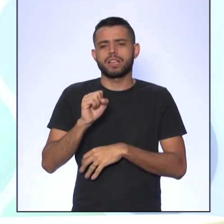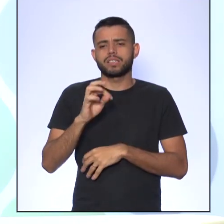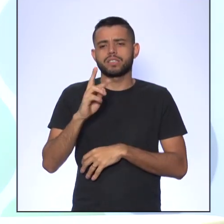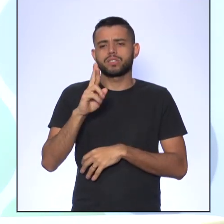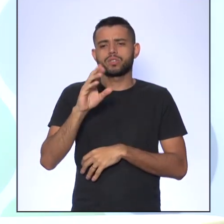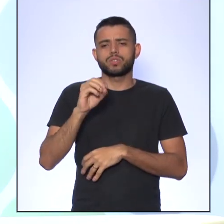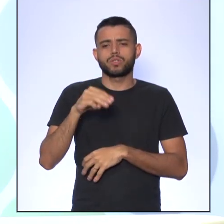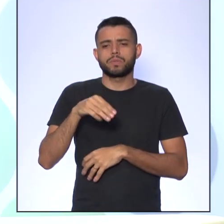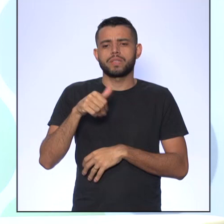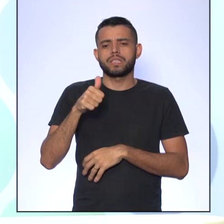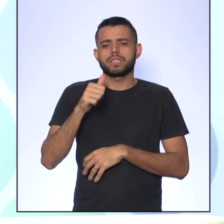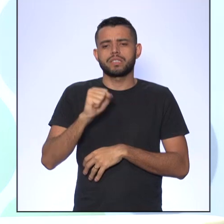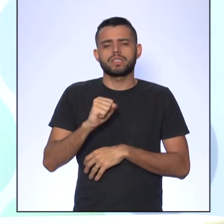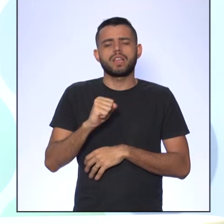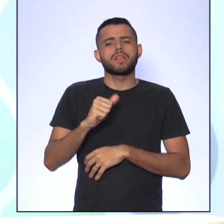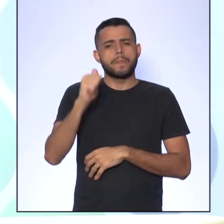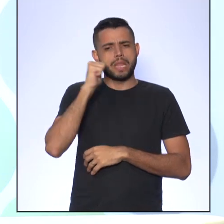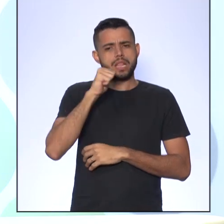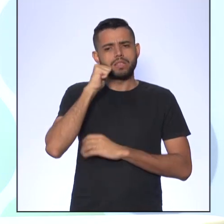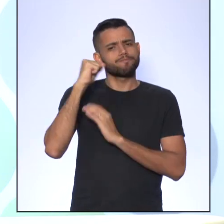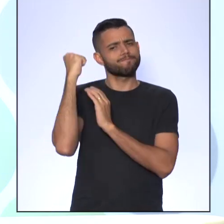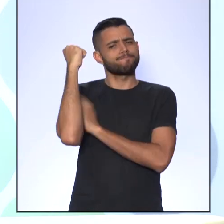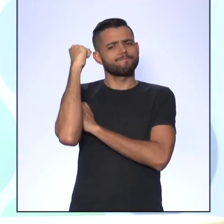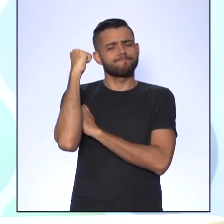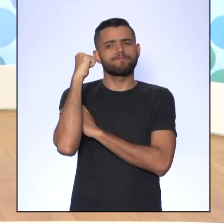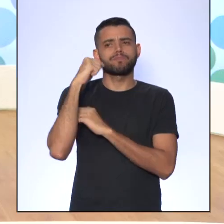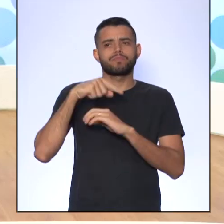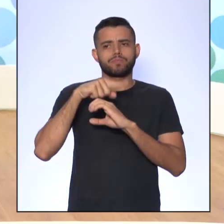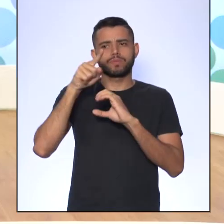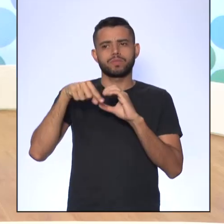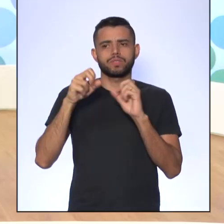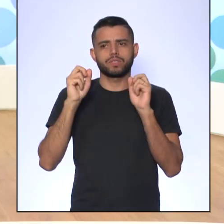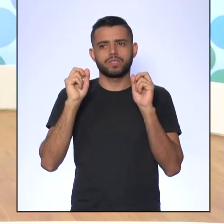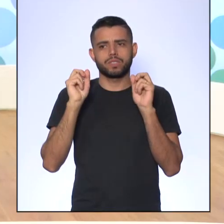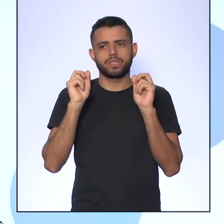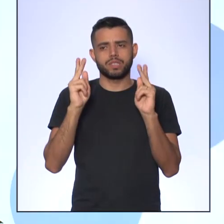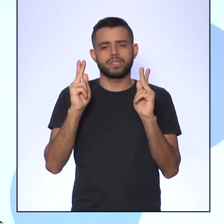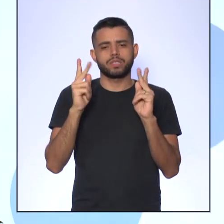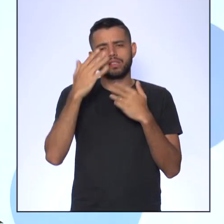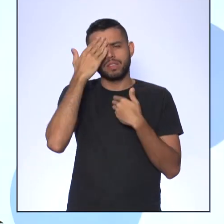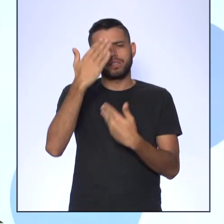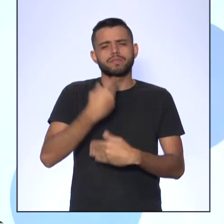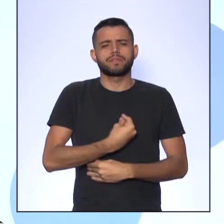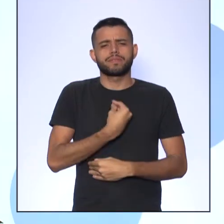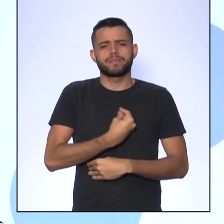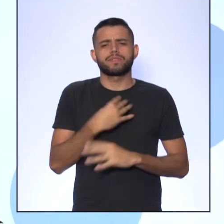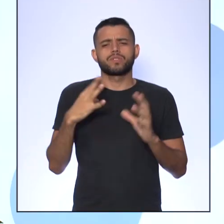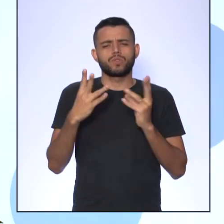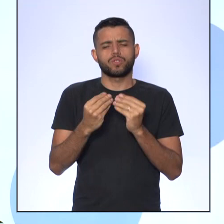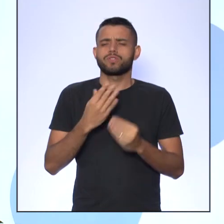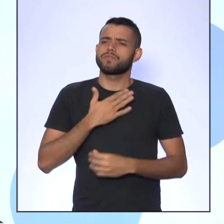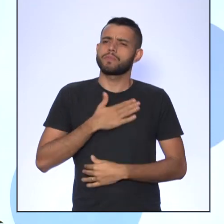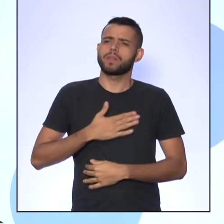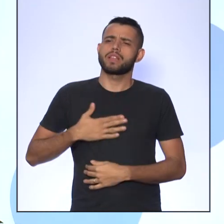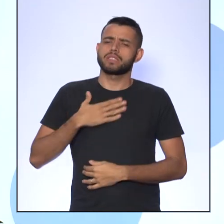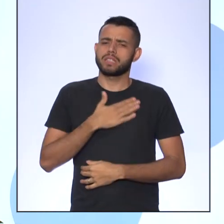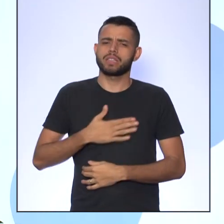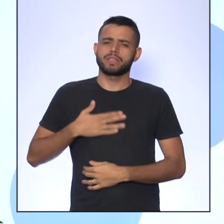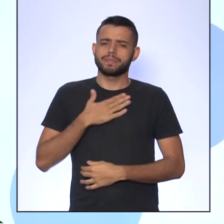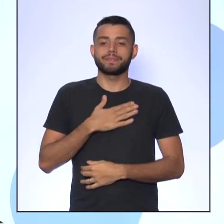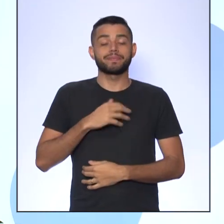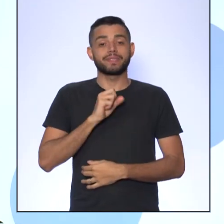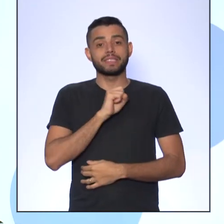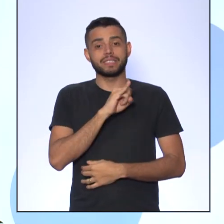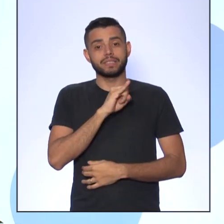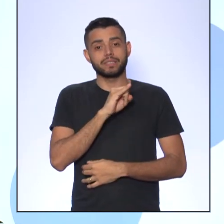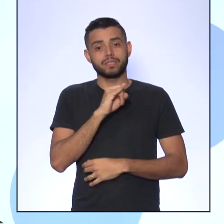empoderando meninas através das ciências, tudo bem? Beleza, agradeço a presença de todos, foi um prazer, né? E se vocês